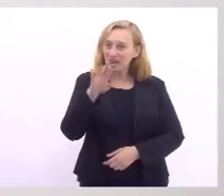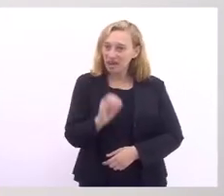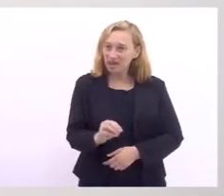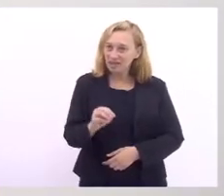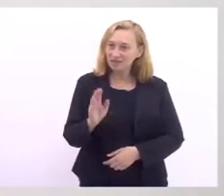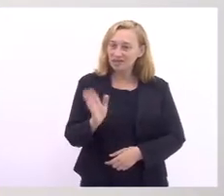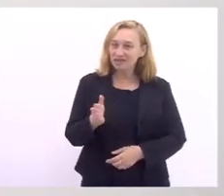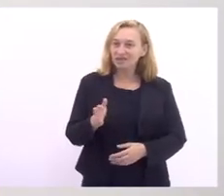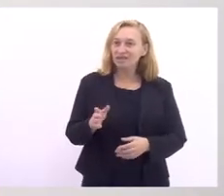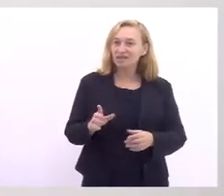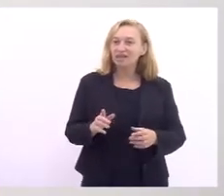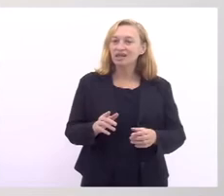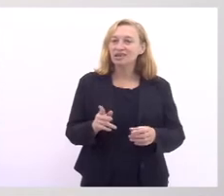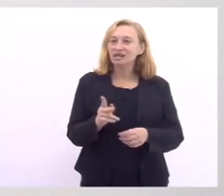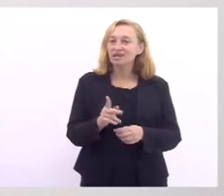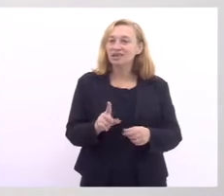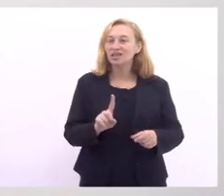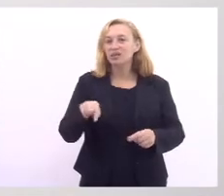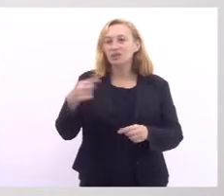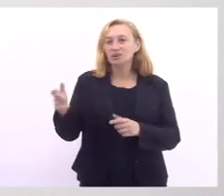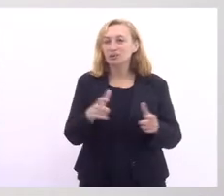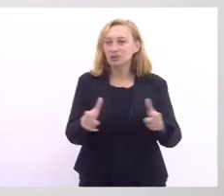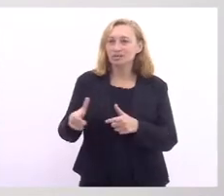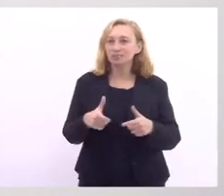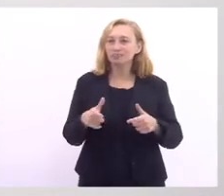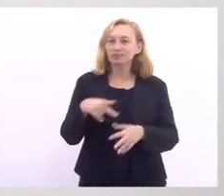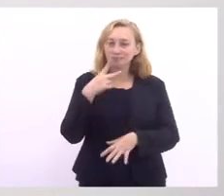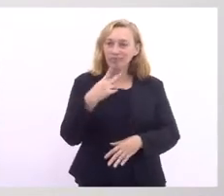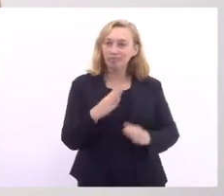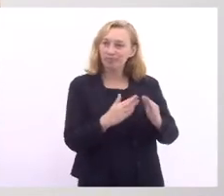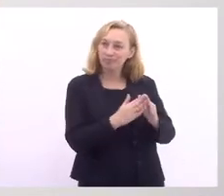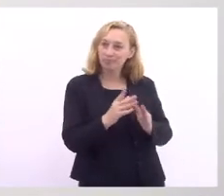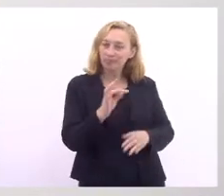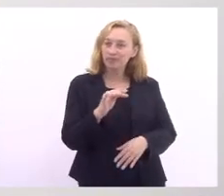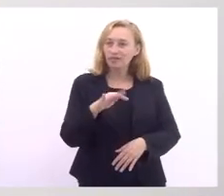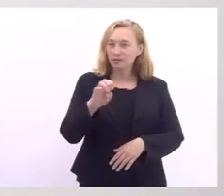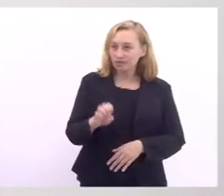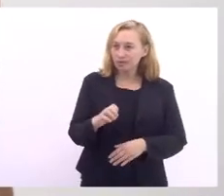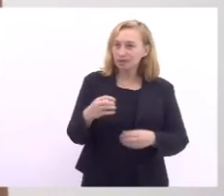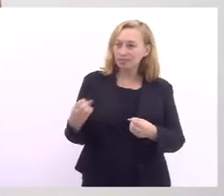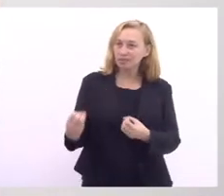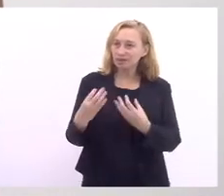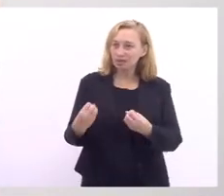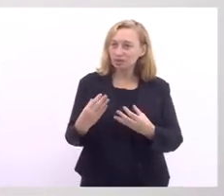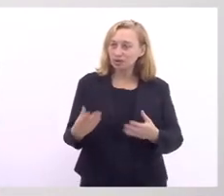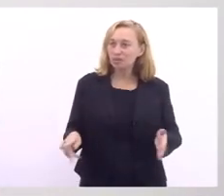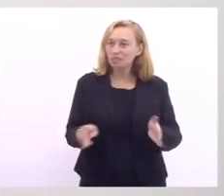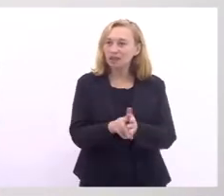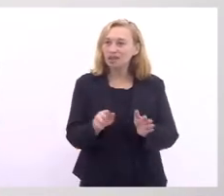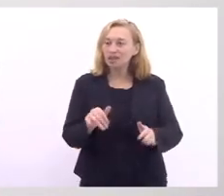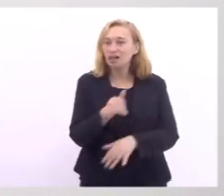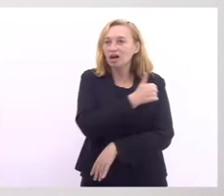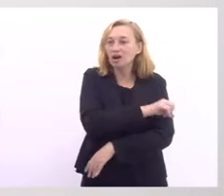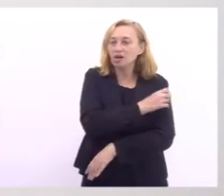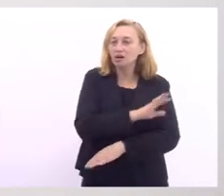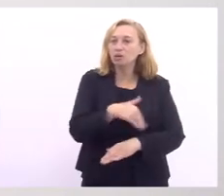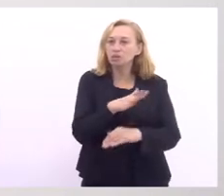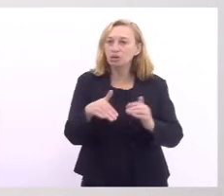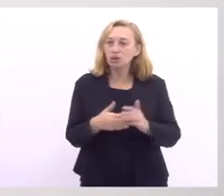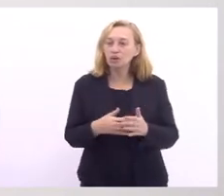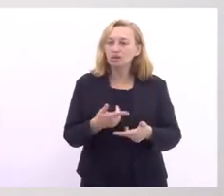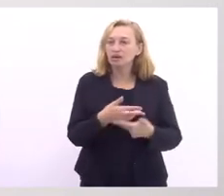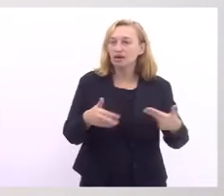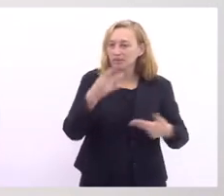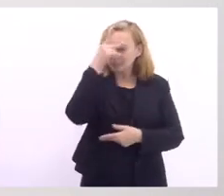que a gente já tá Ciclone outros espaços mas para dizer que é isso a casa me ensinou olhar o rio por inteiro e acho que para muita gente